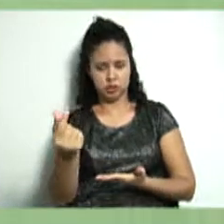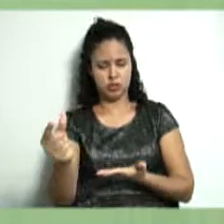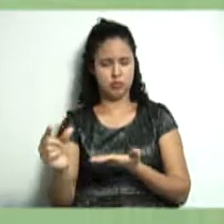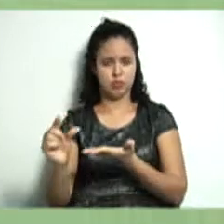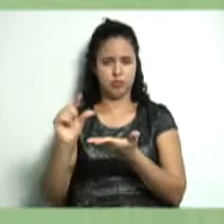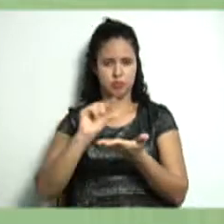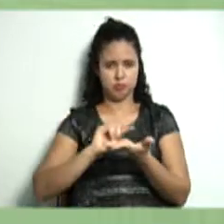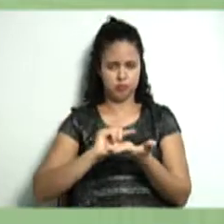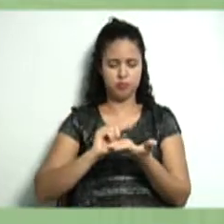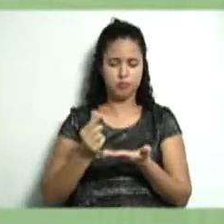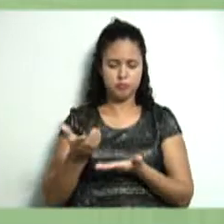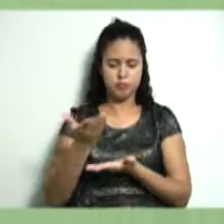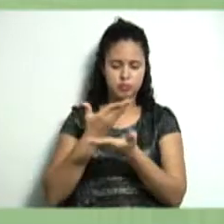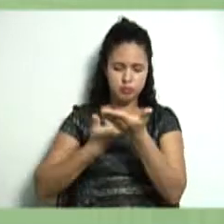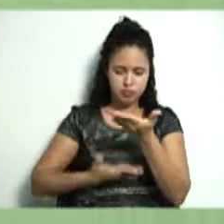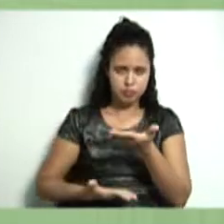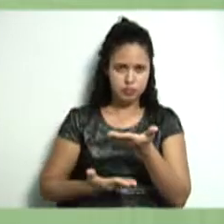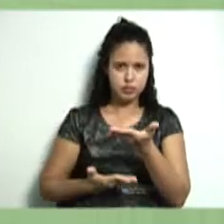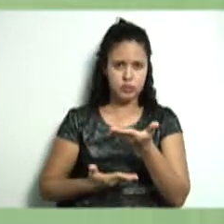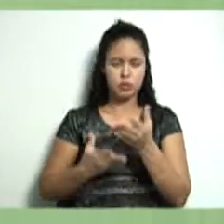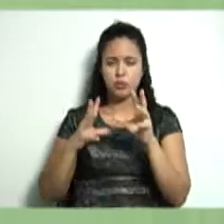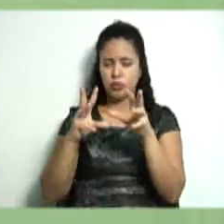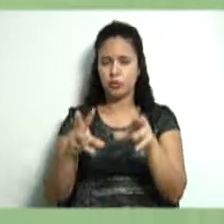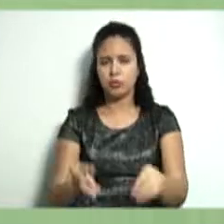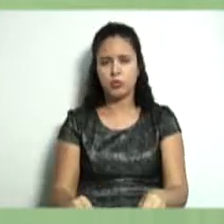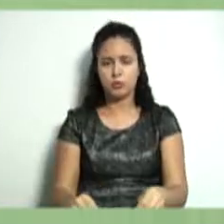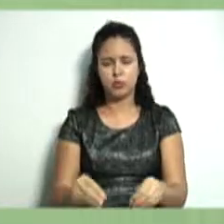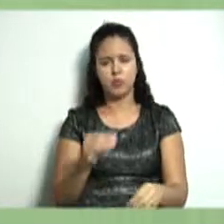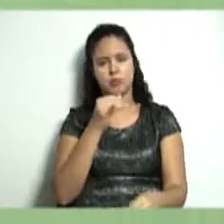sobras de tudo que foi